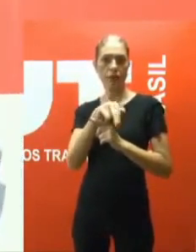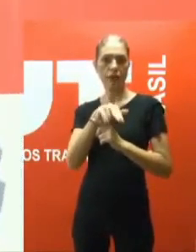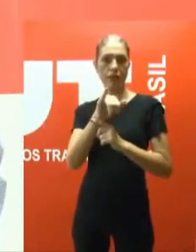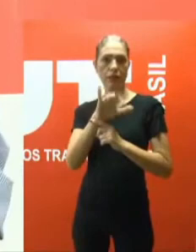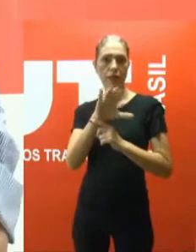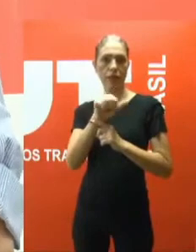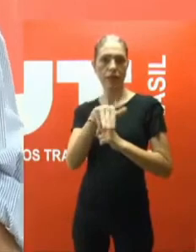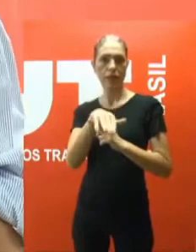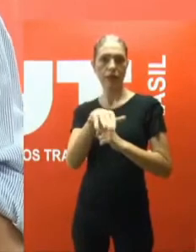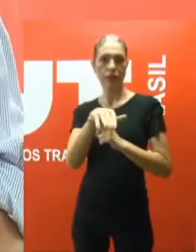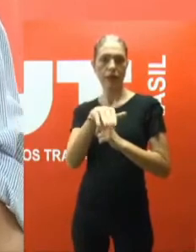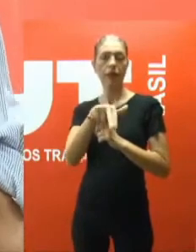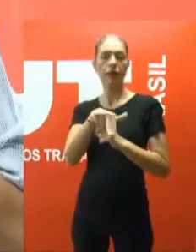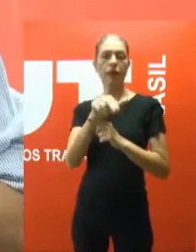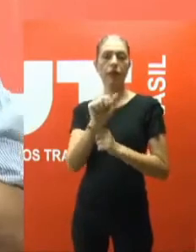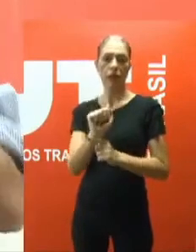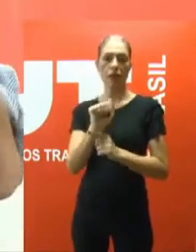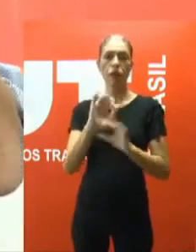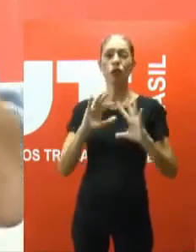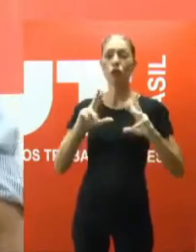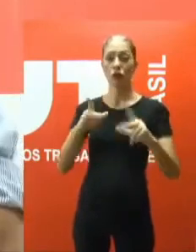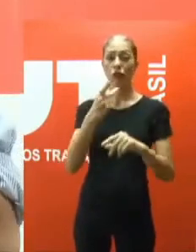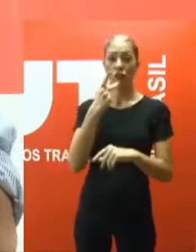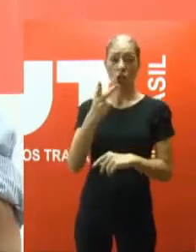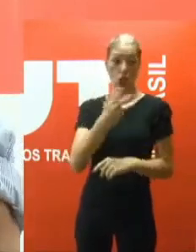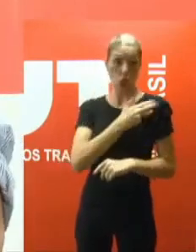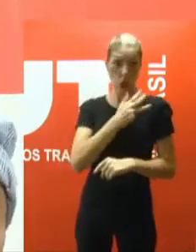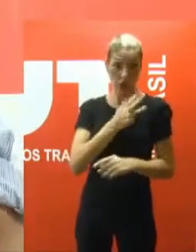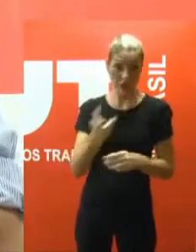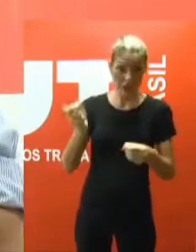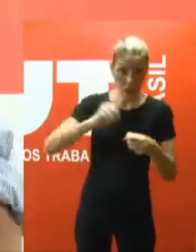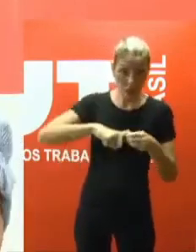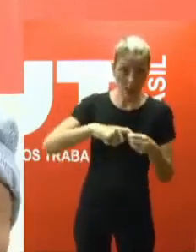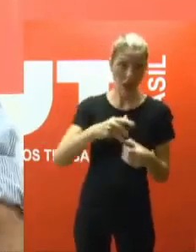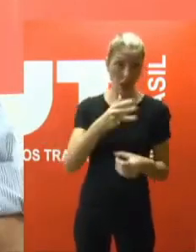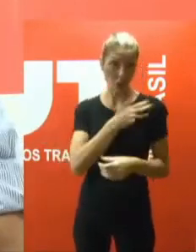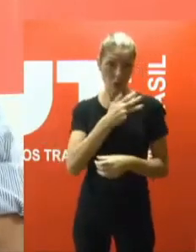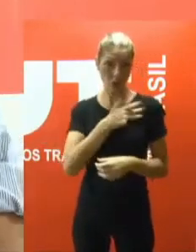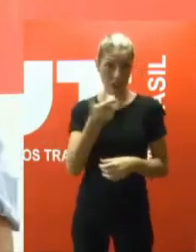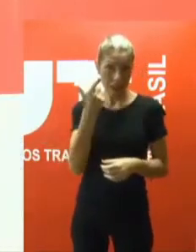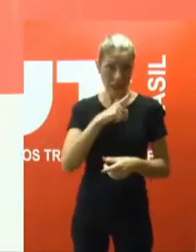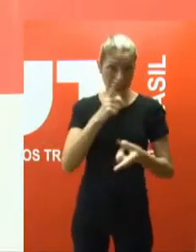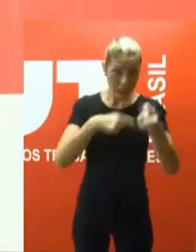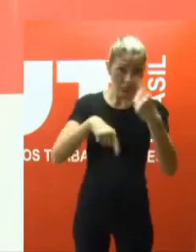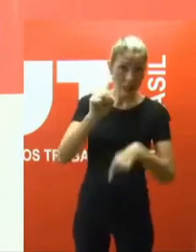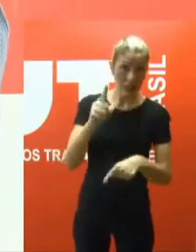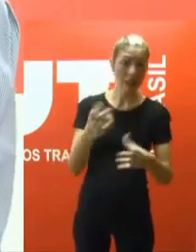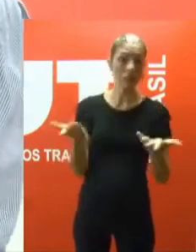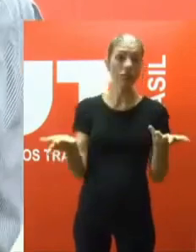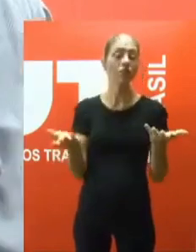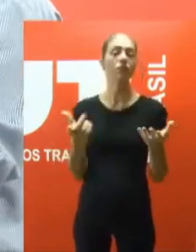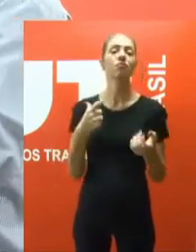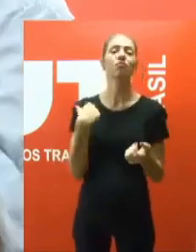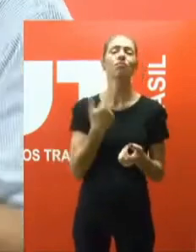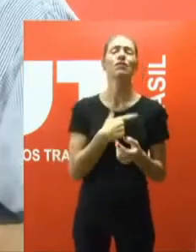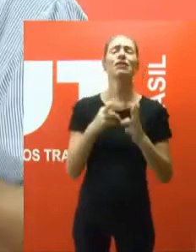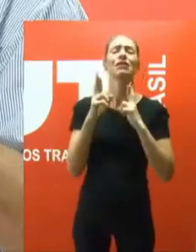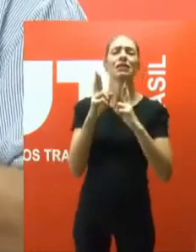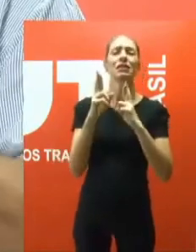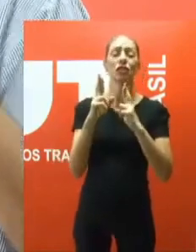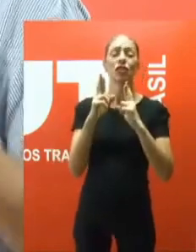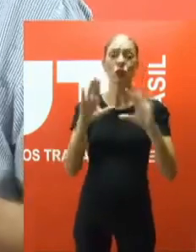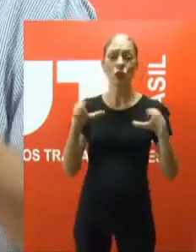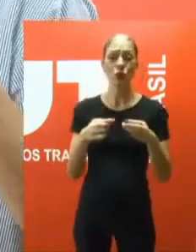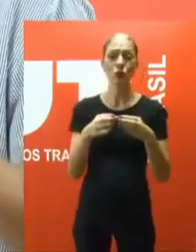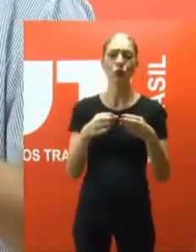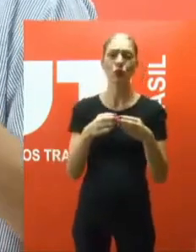Lula vai ganhar? Lula, volta. Então a esperança nossa no Brasil de ter o Lula presidente com uma plataforma dos trabalhadores e